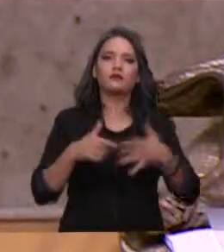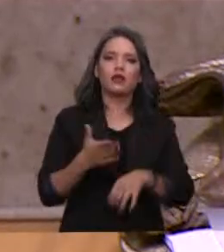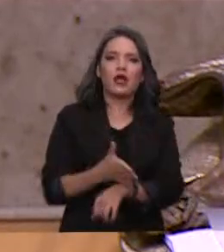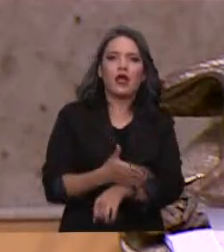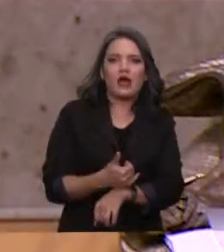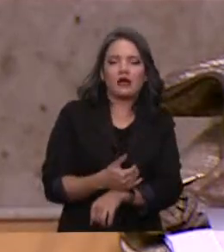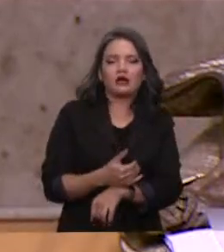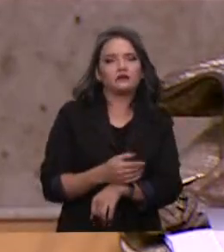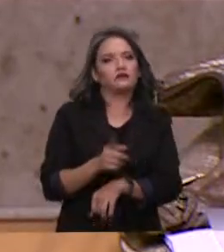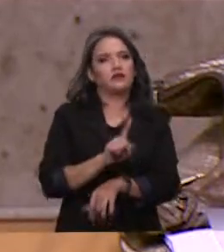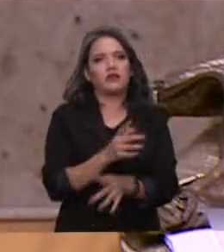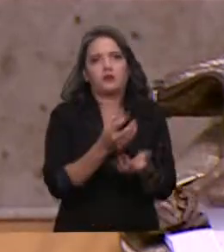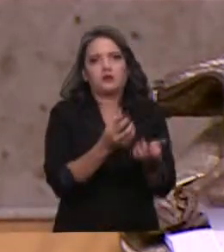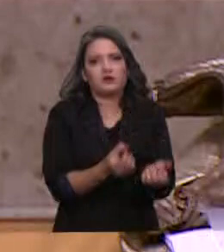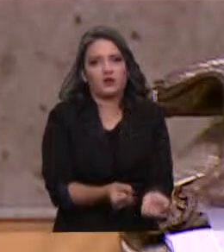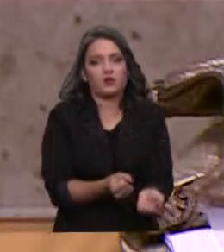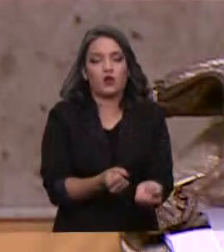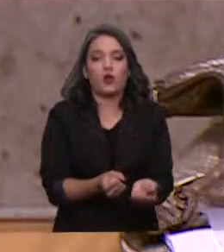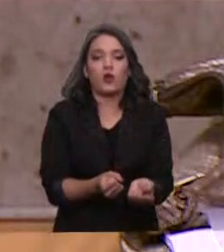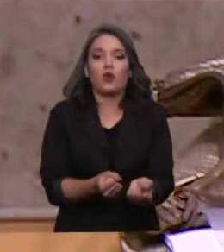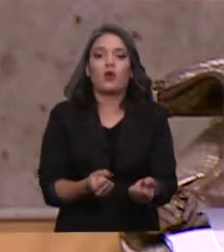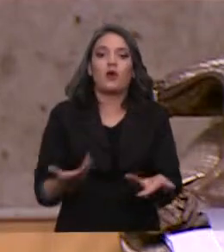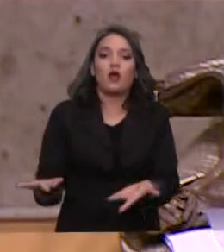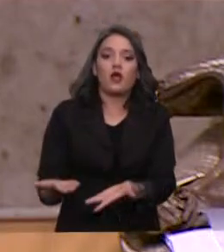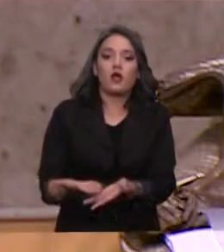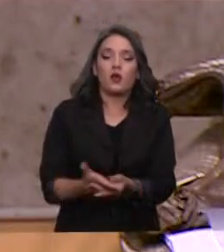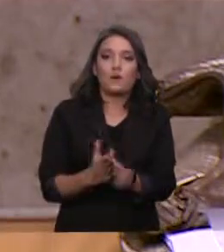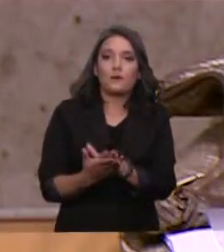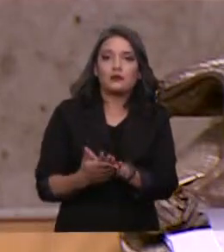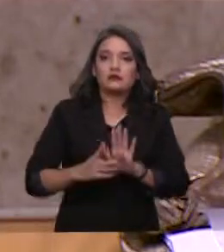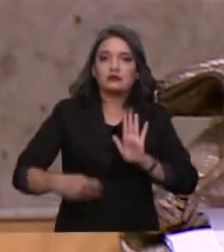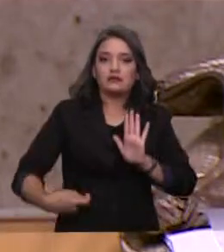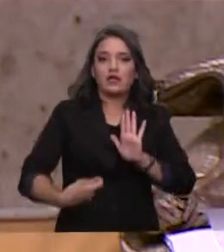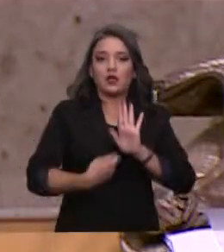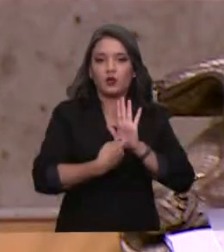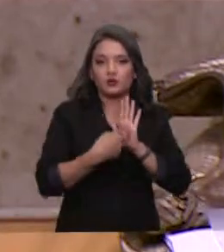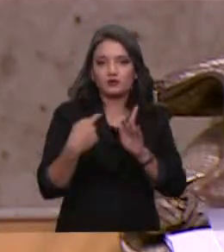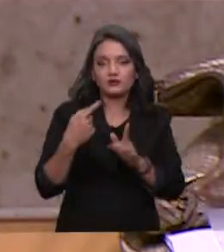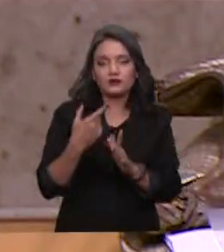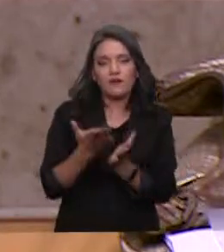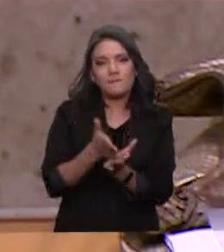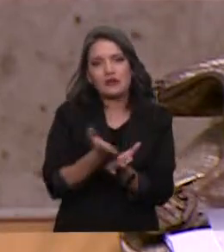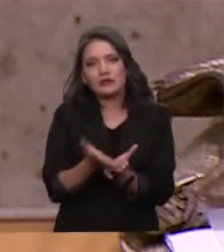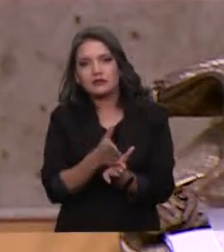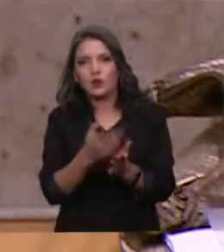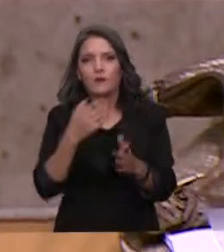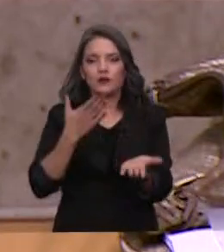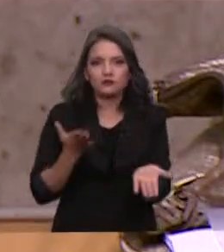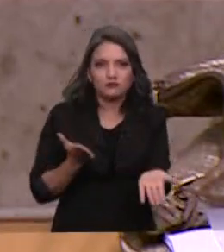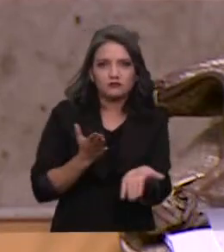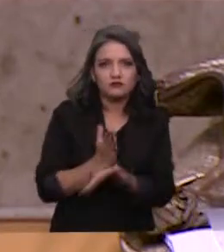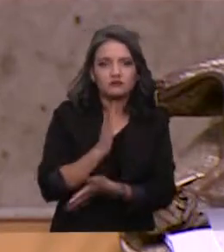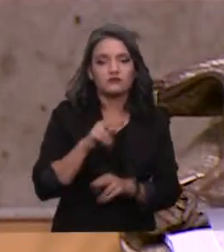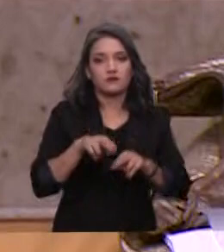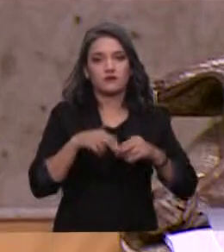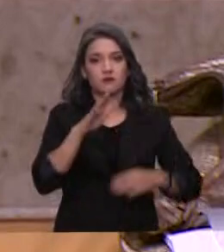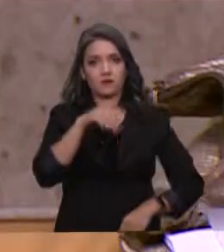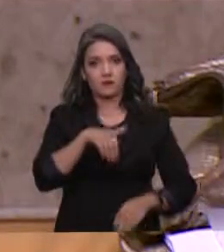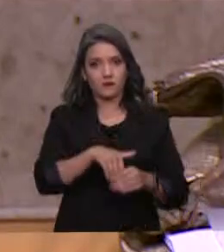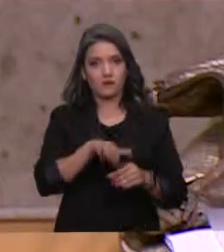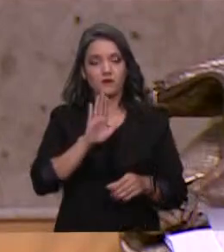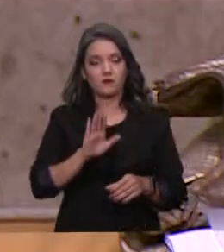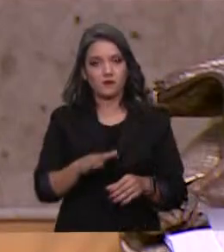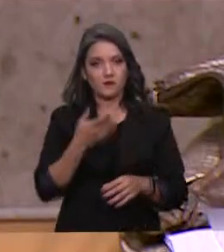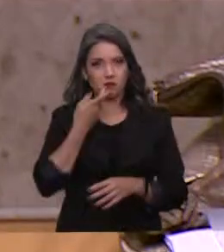e julgando parcialmente procedente a denúncia, nos termos dos votos proferidos,